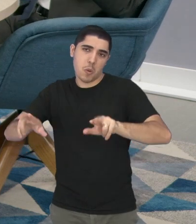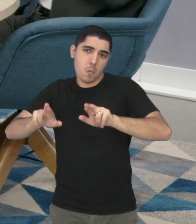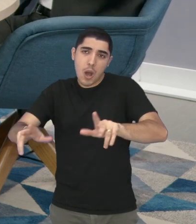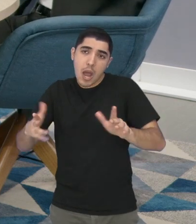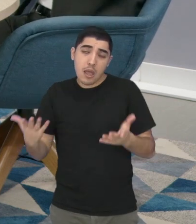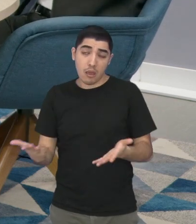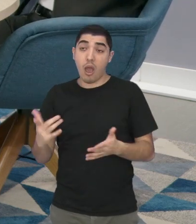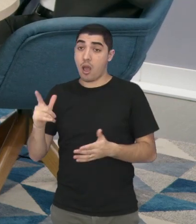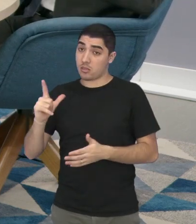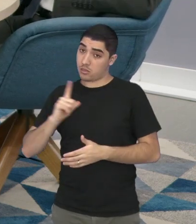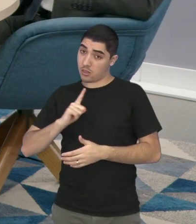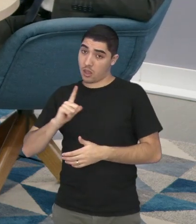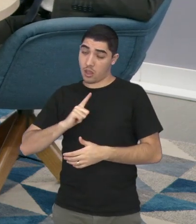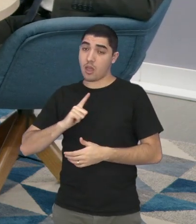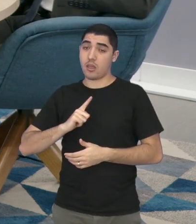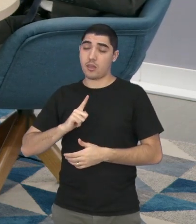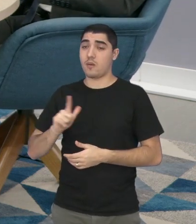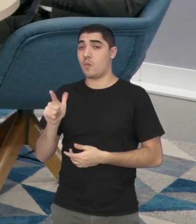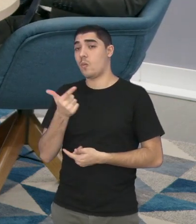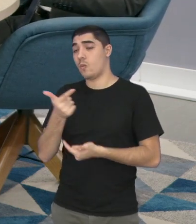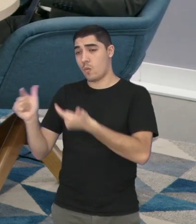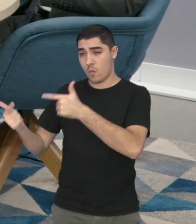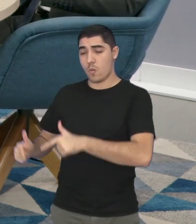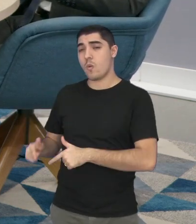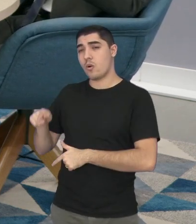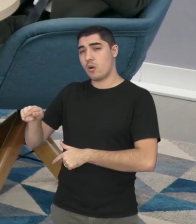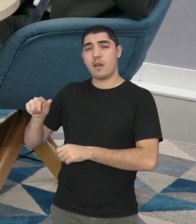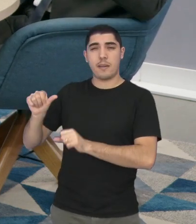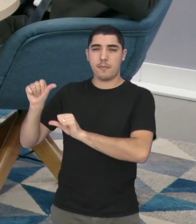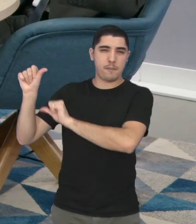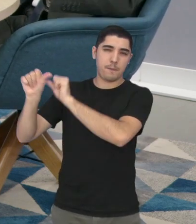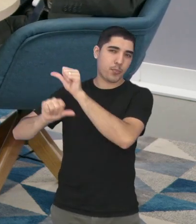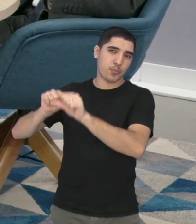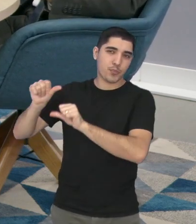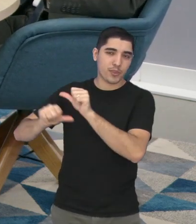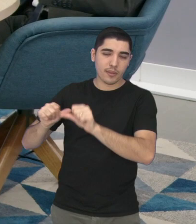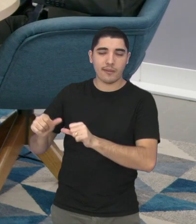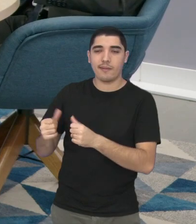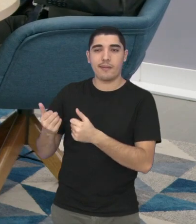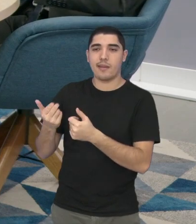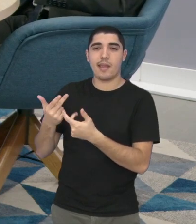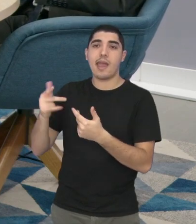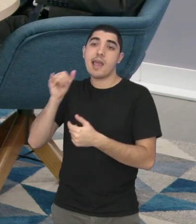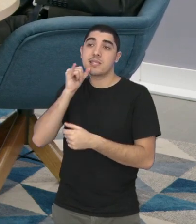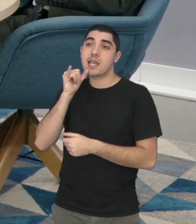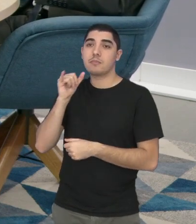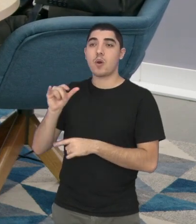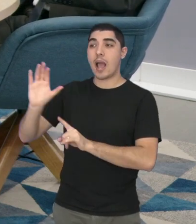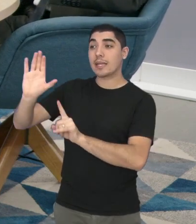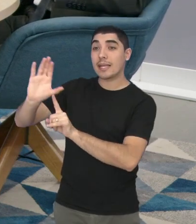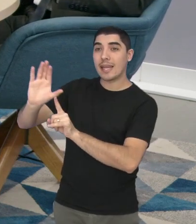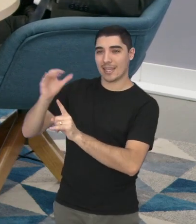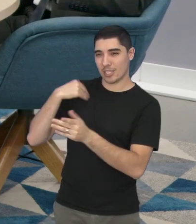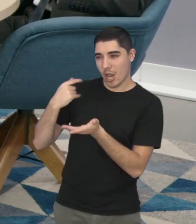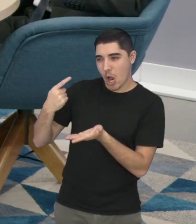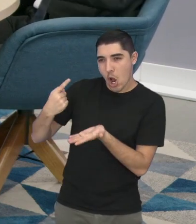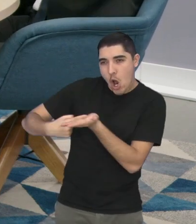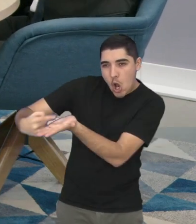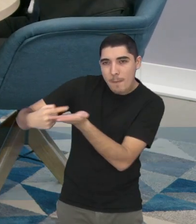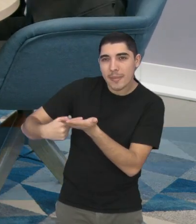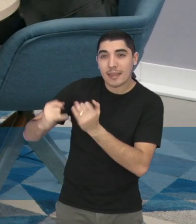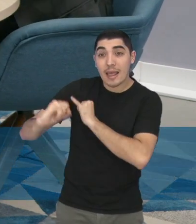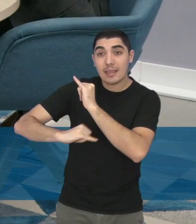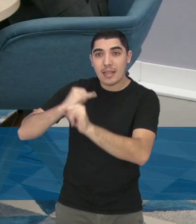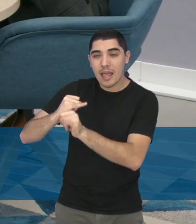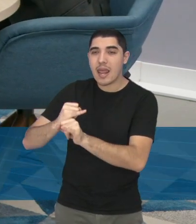que tem aquelas ações, né, totalmente despauteradas, né, que se faz arrecadação de cliente pela internet e que